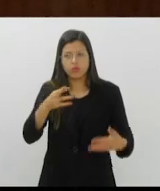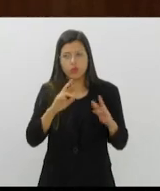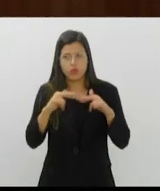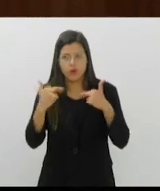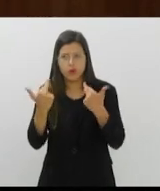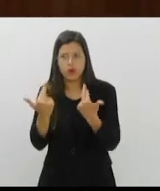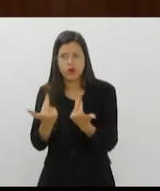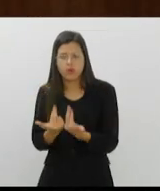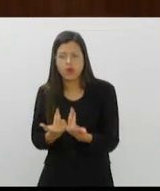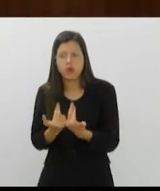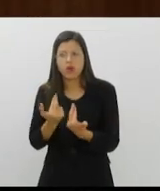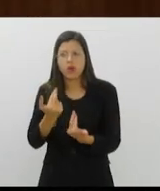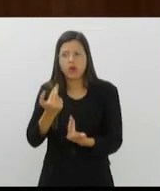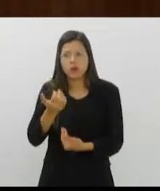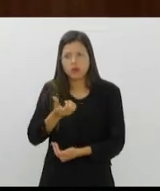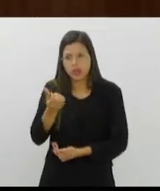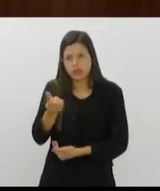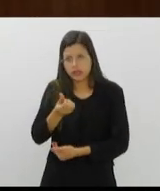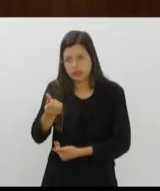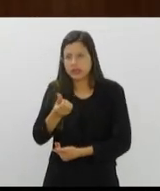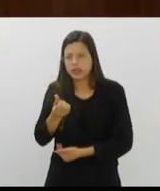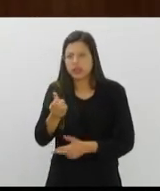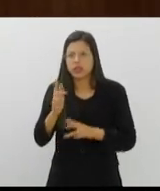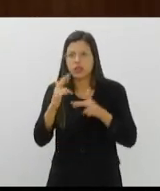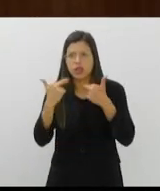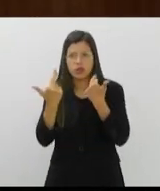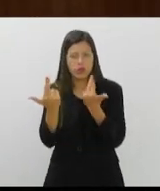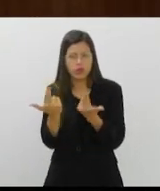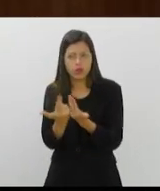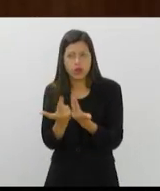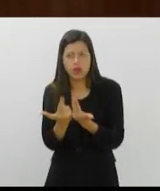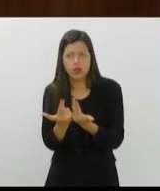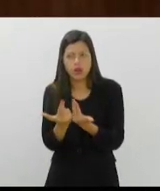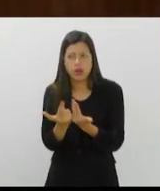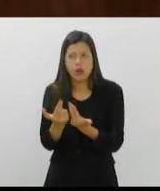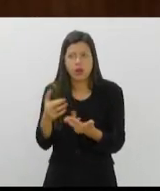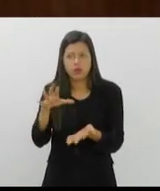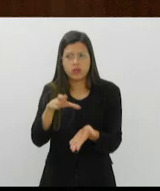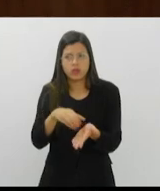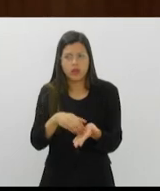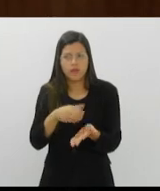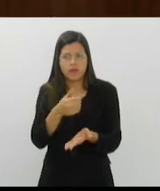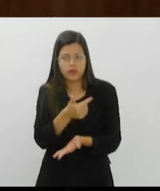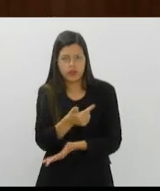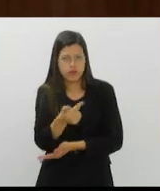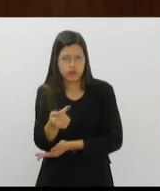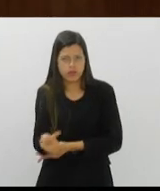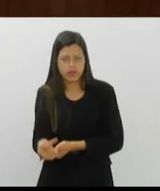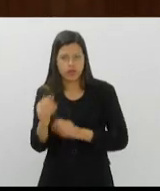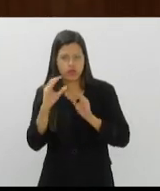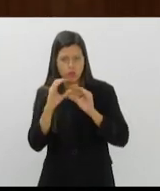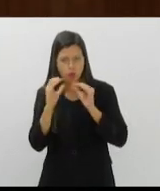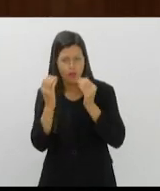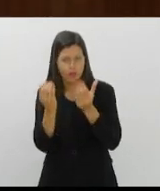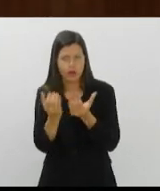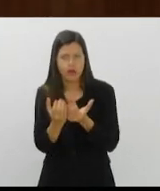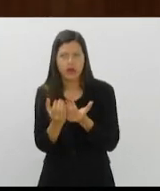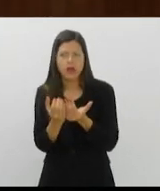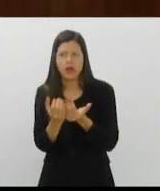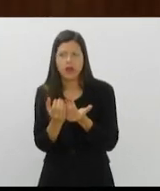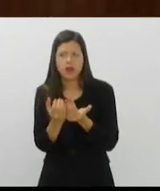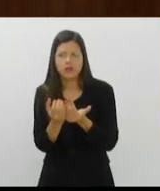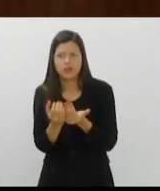UNALI, na sexta reunião, mais especificamente, para sediar a 27ª Conferência da União